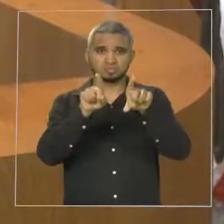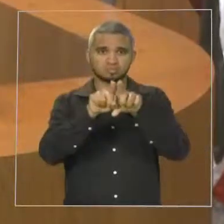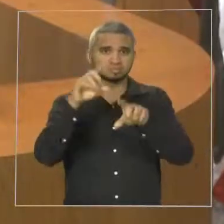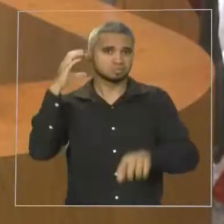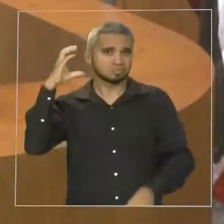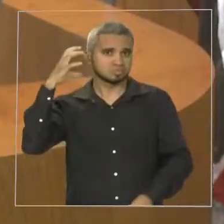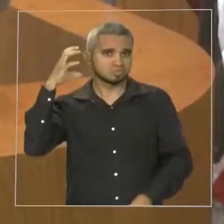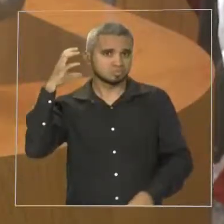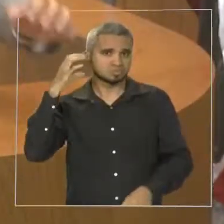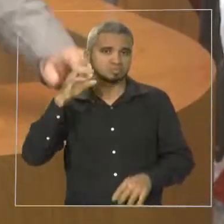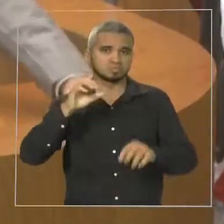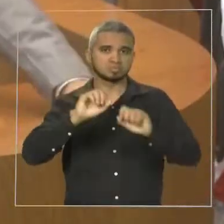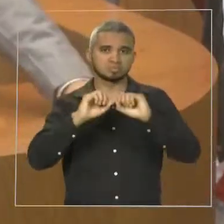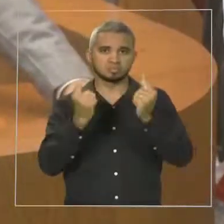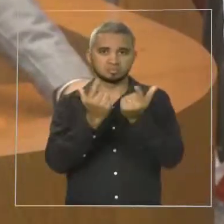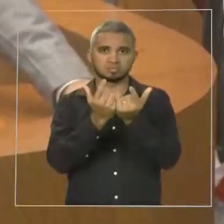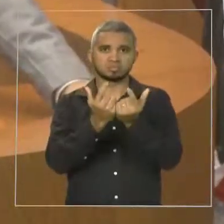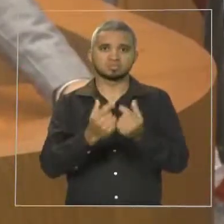Assembleia,